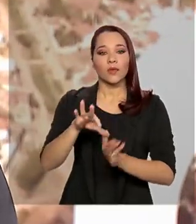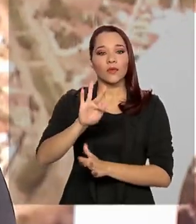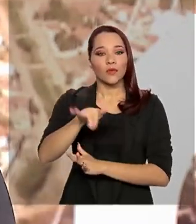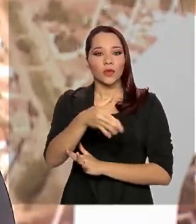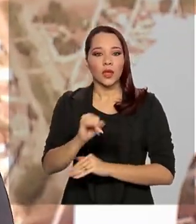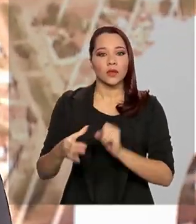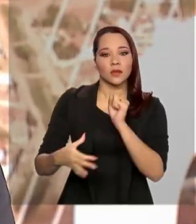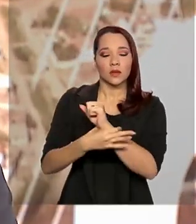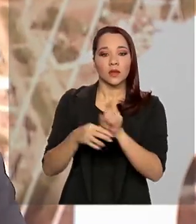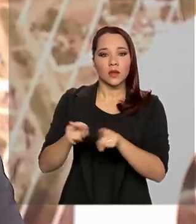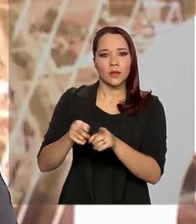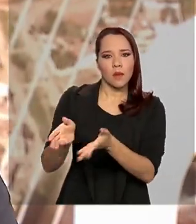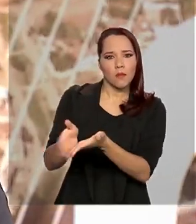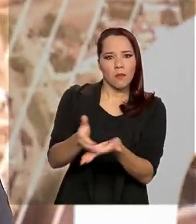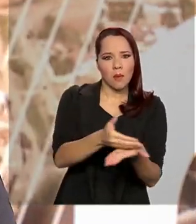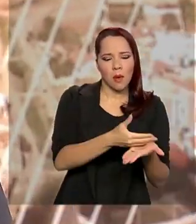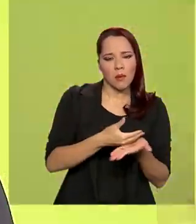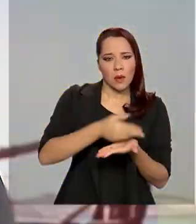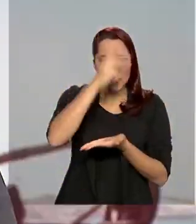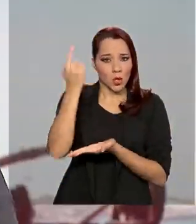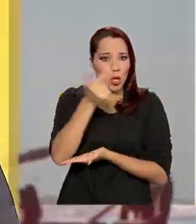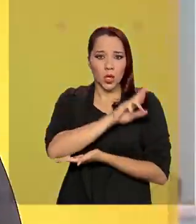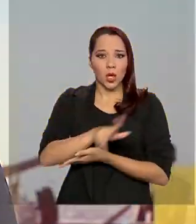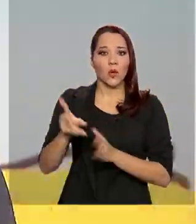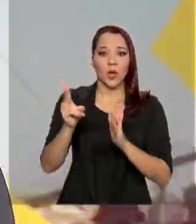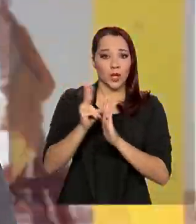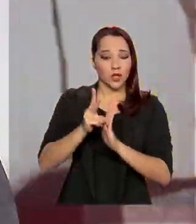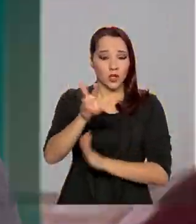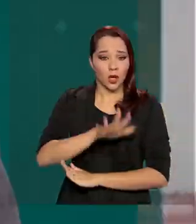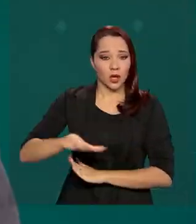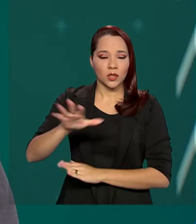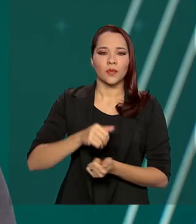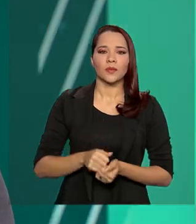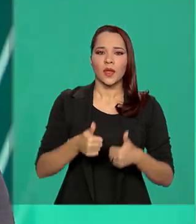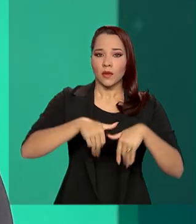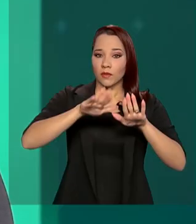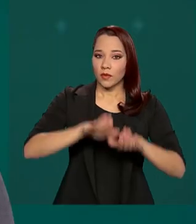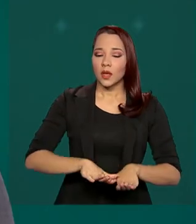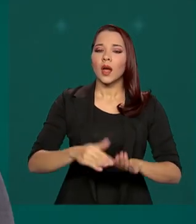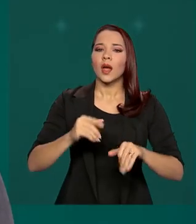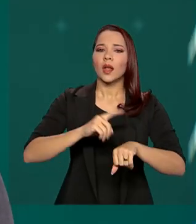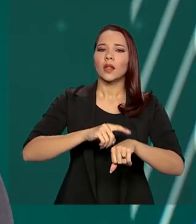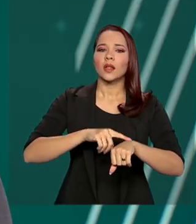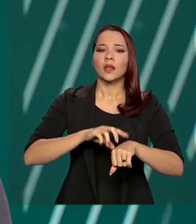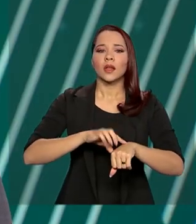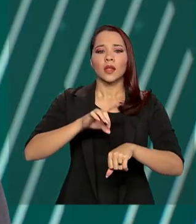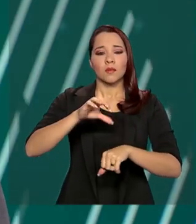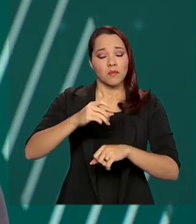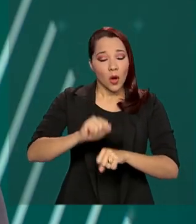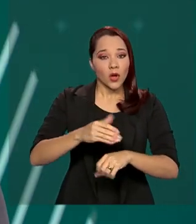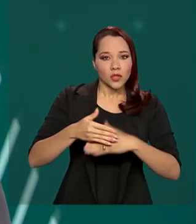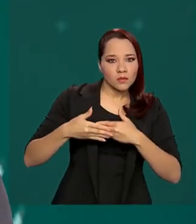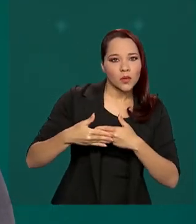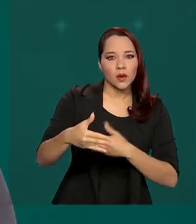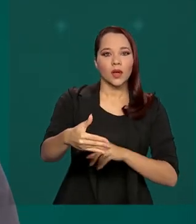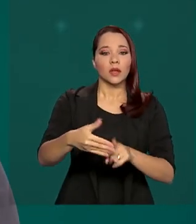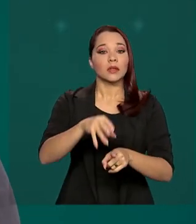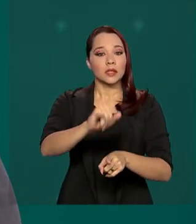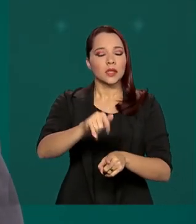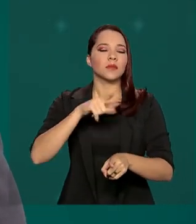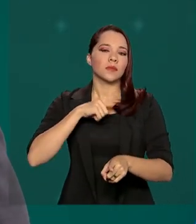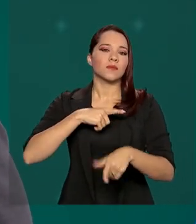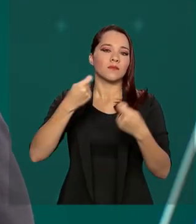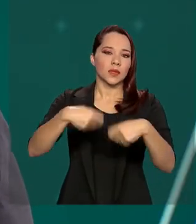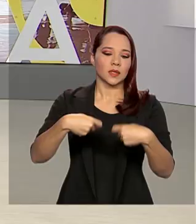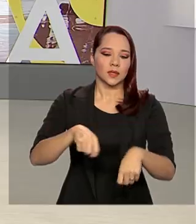e retirada de ocupantes não indígenas da região. O prazo de permanência da Força Nacional poderá ser novamente prorrogado se houver